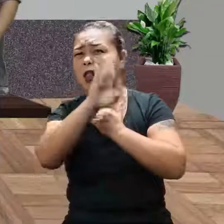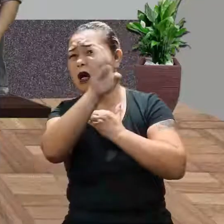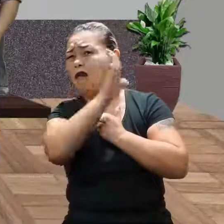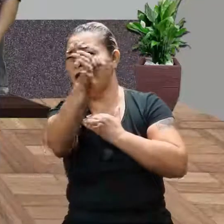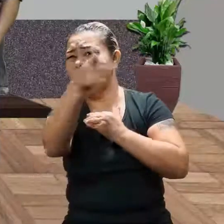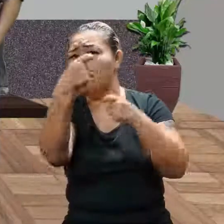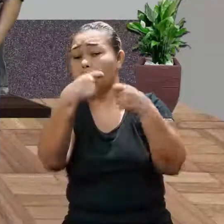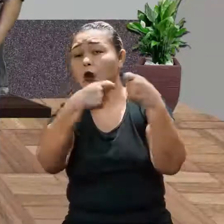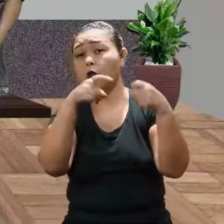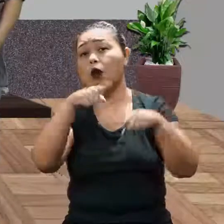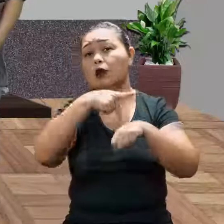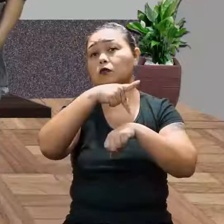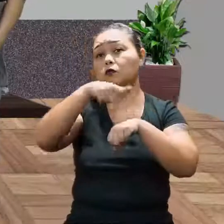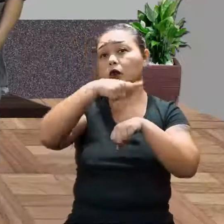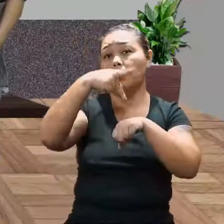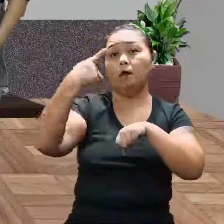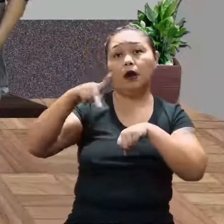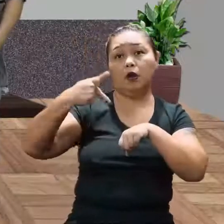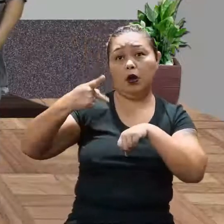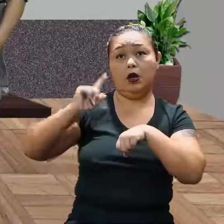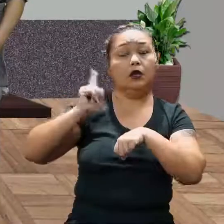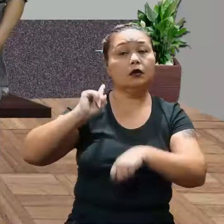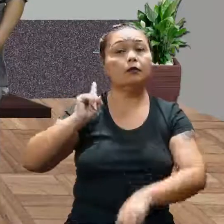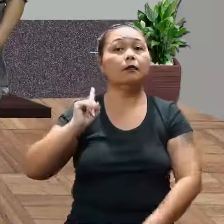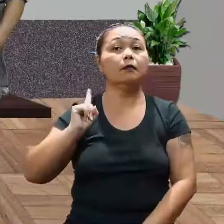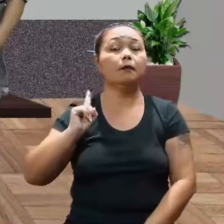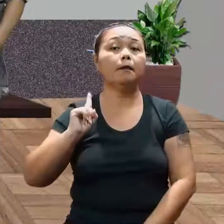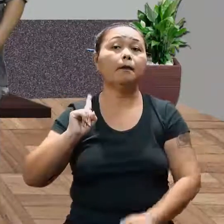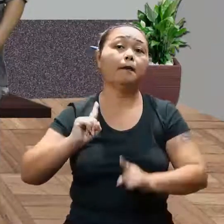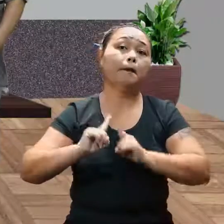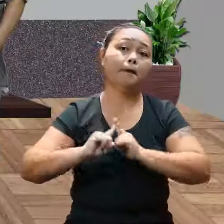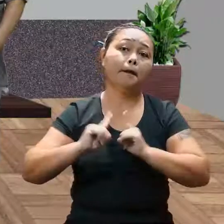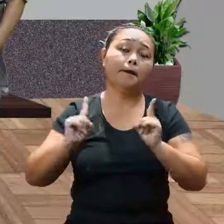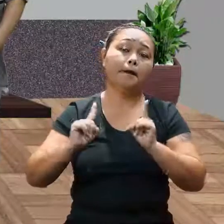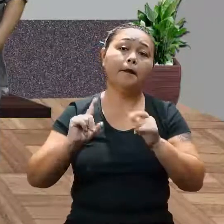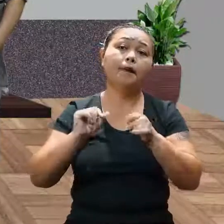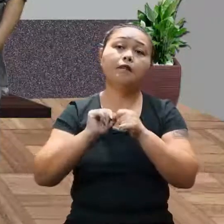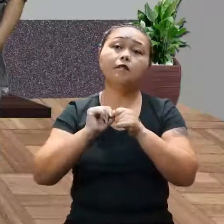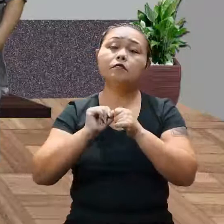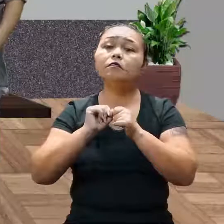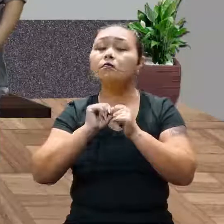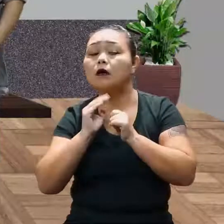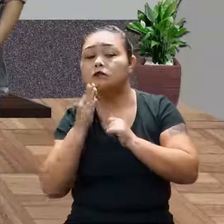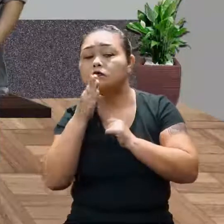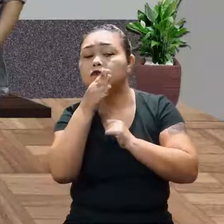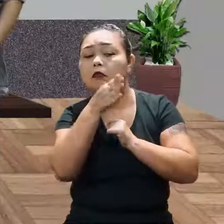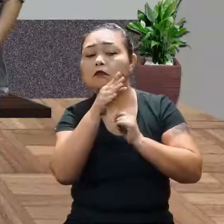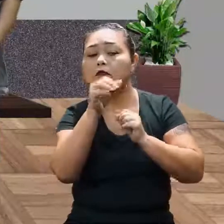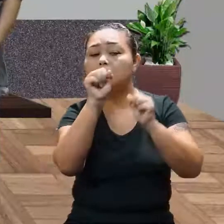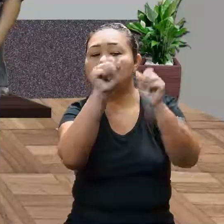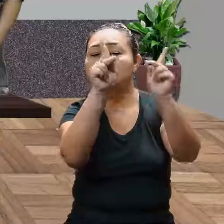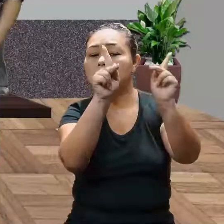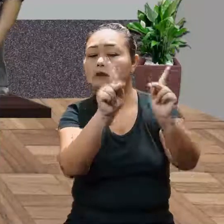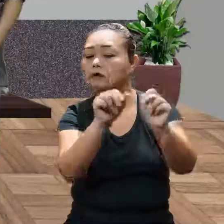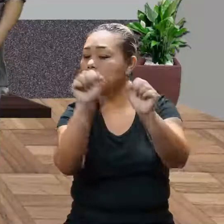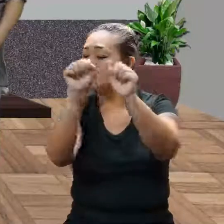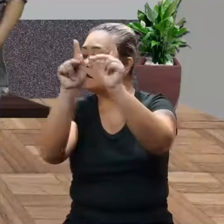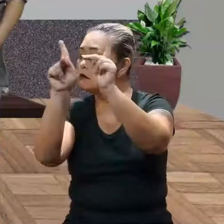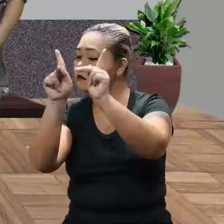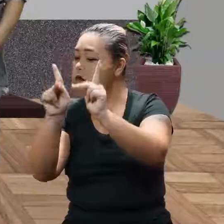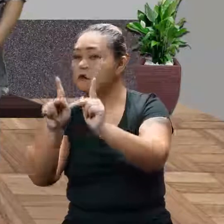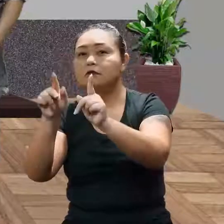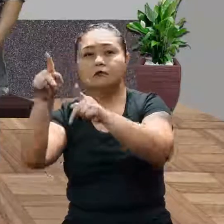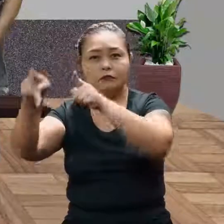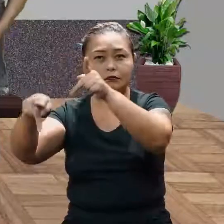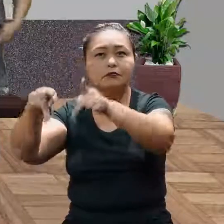como foi a Guerra do Paraguai, mas por ter tentado pacificar vários povos. É claro,